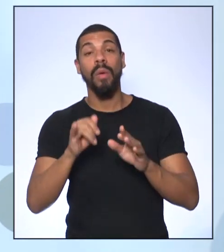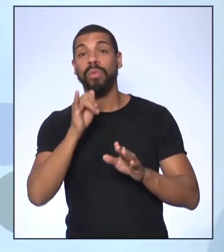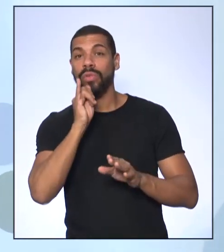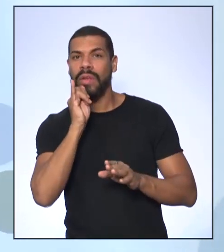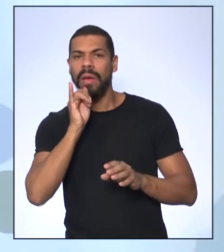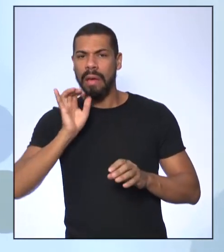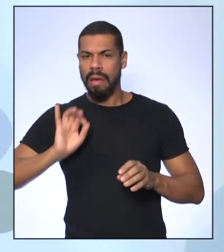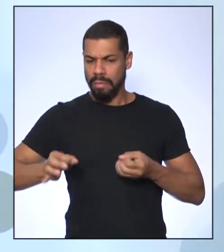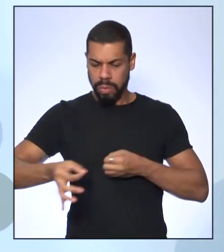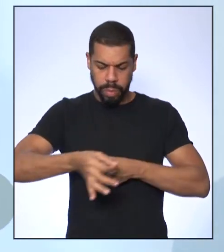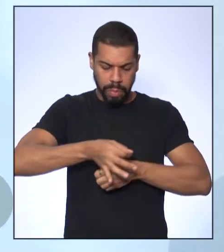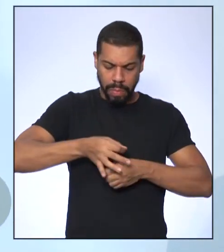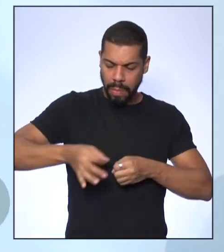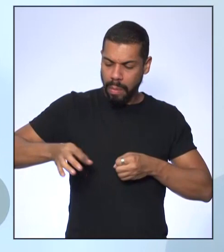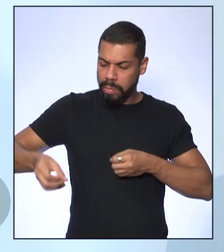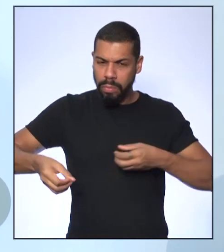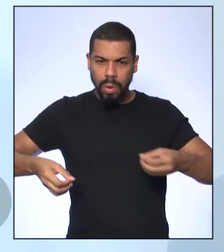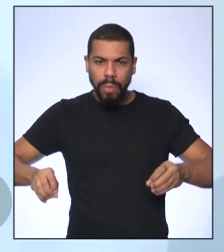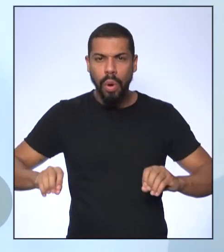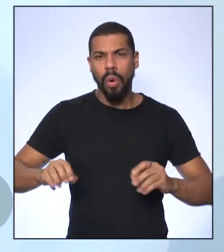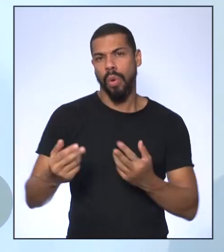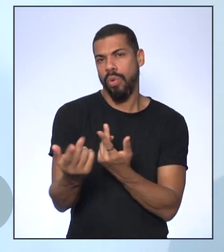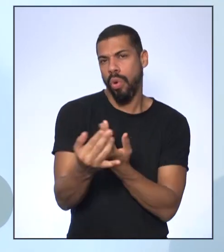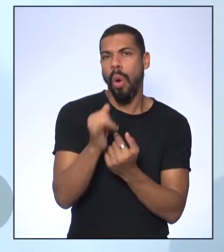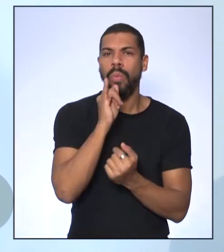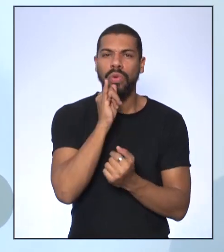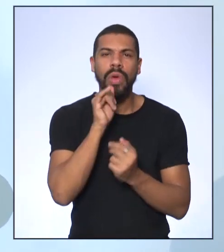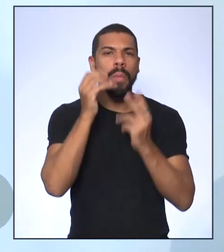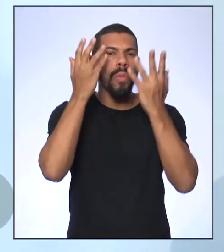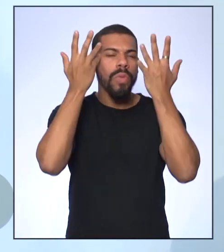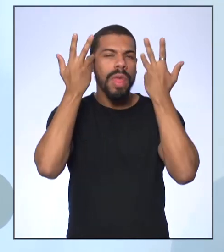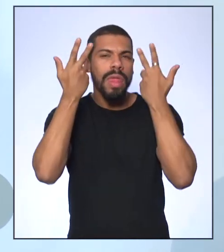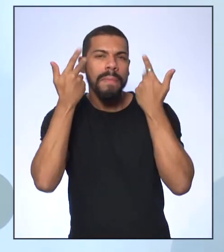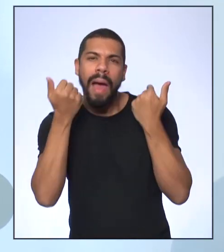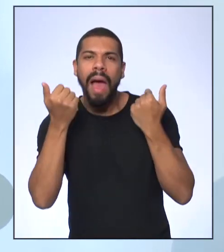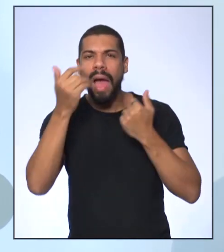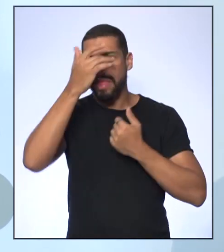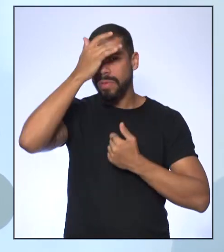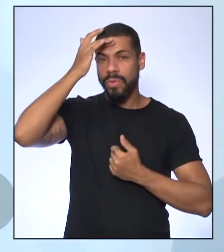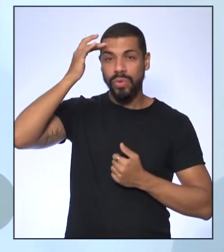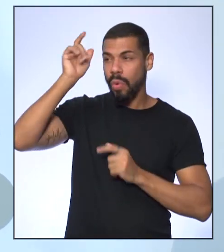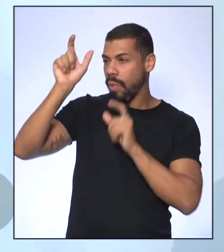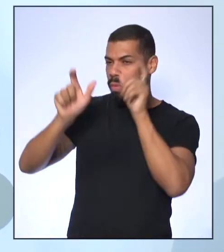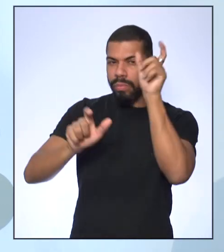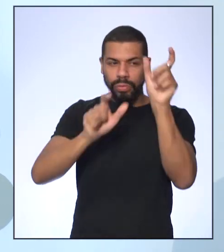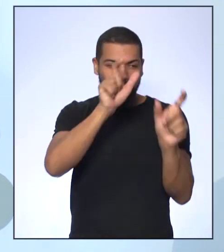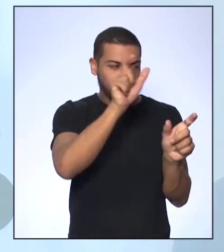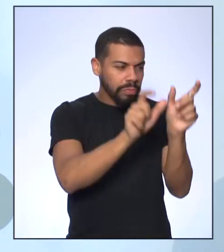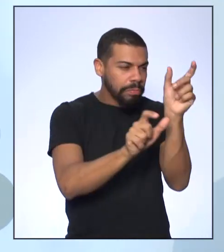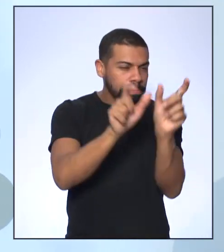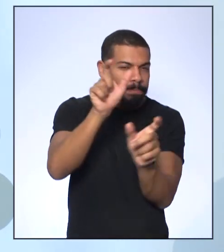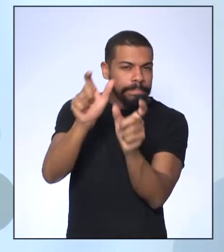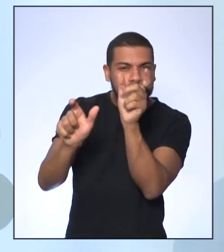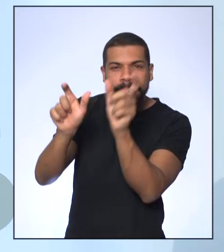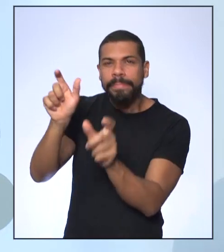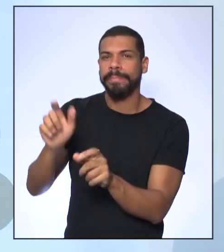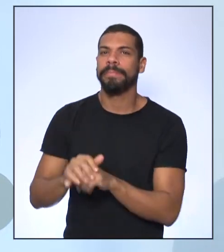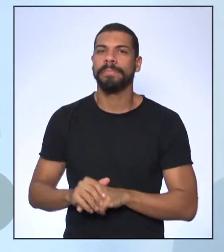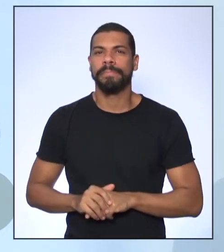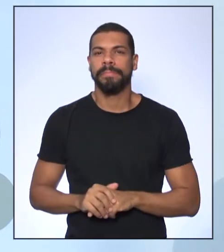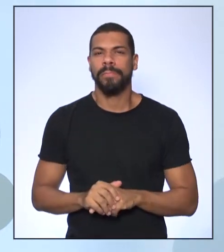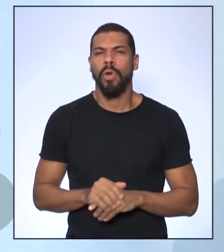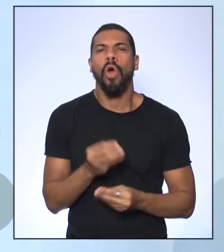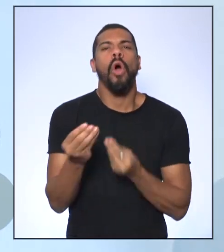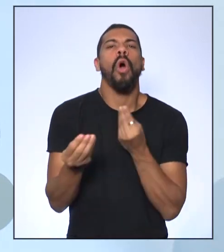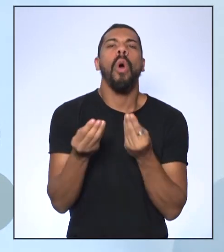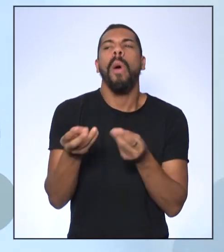pluricelulares, como os seres humanos, como os animais, os vegetais, as células acabam se diferenciando. No ser humano é muito